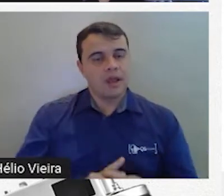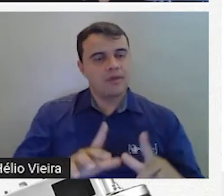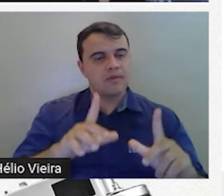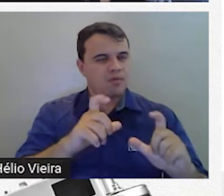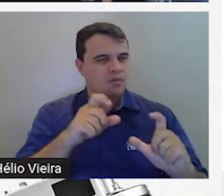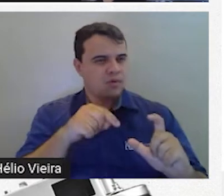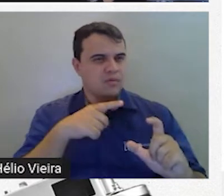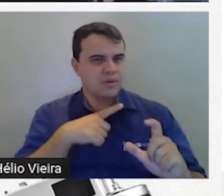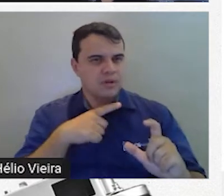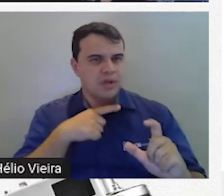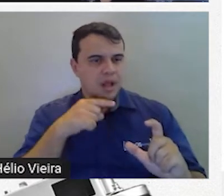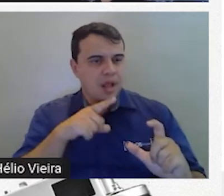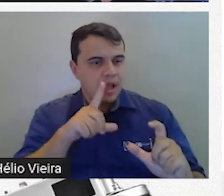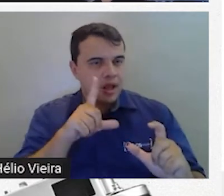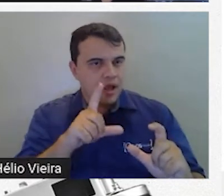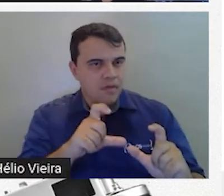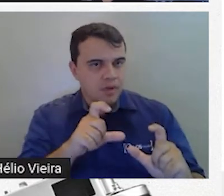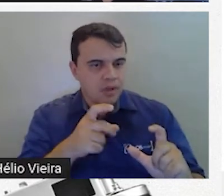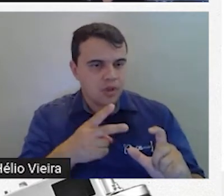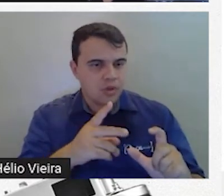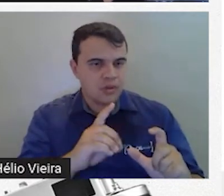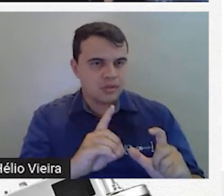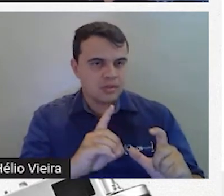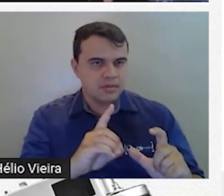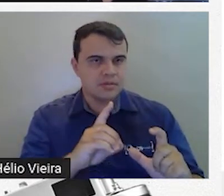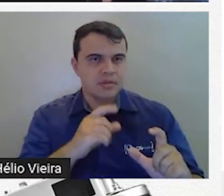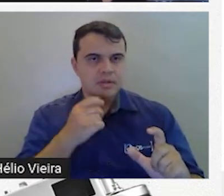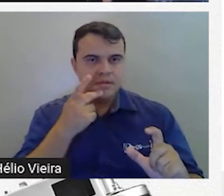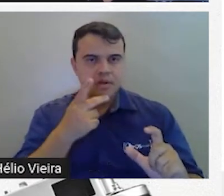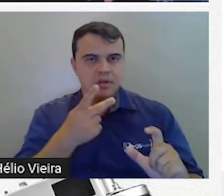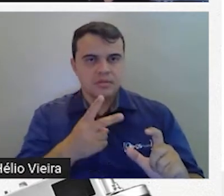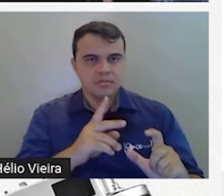fotografia é uma imagem bidimensional. Então, quando a gente fala